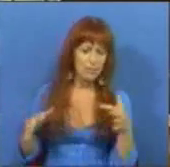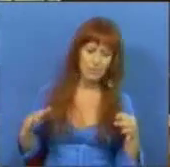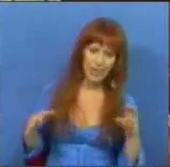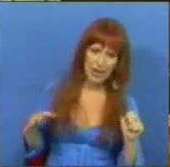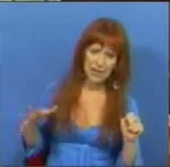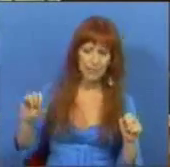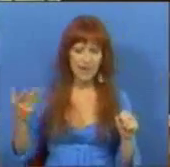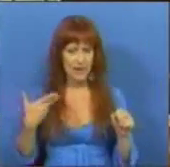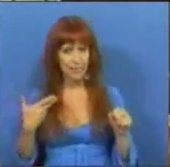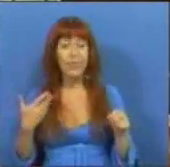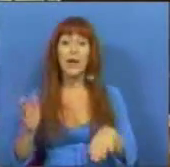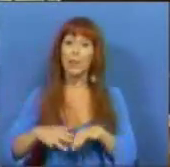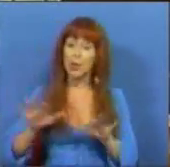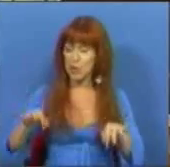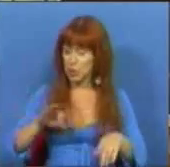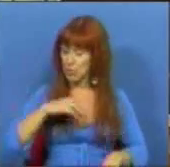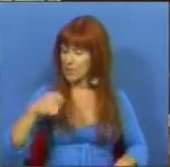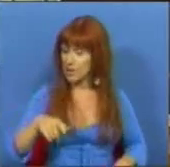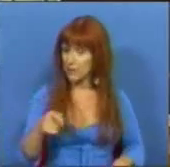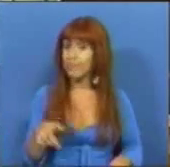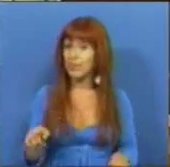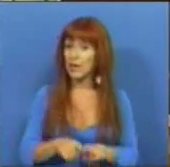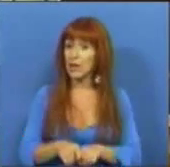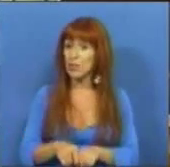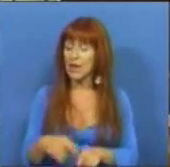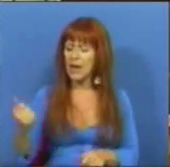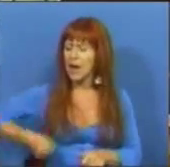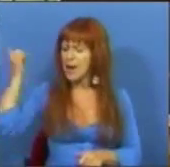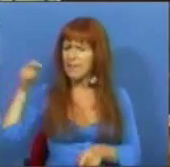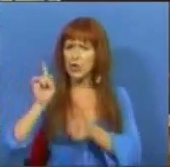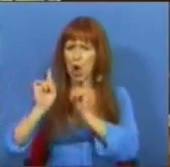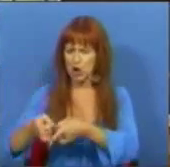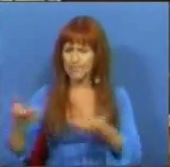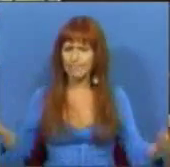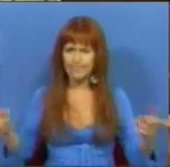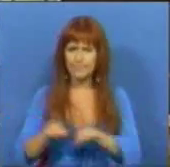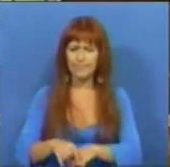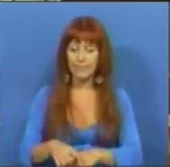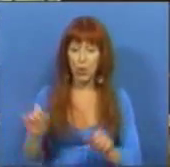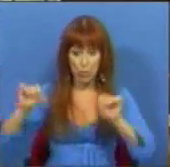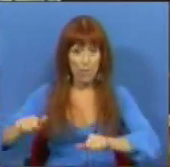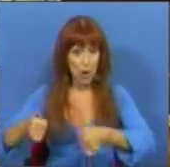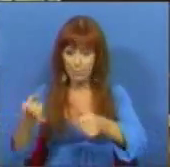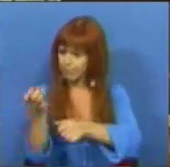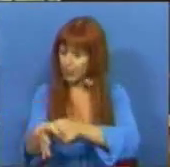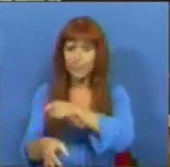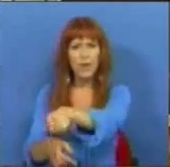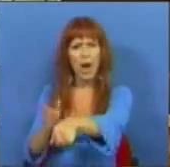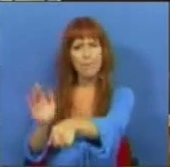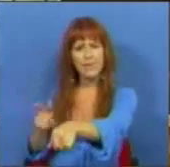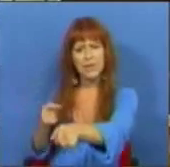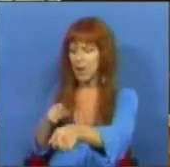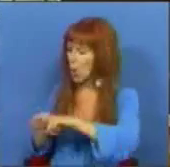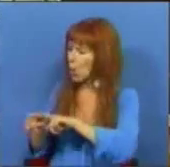PS e o PSD. E por isso concluo, Sr. Presidente, é para vencermos precisamente o quanto pior melhor que é preciso